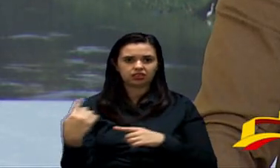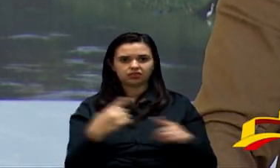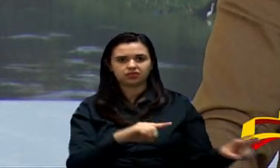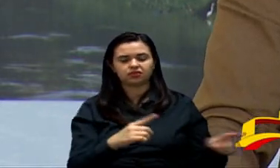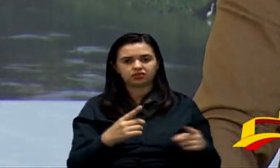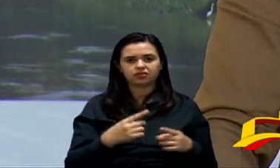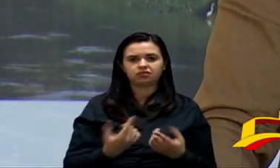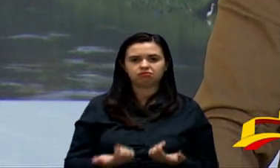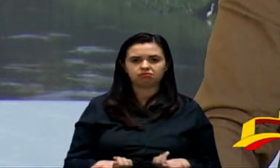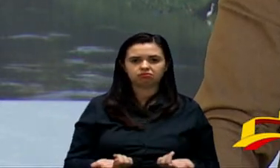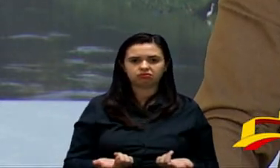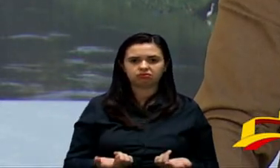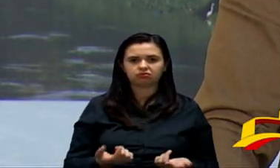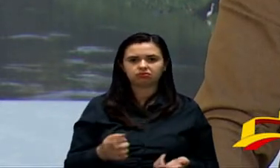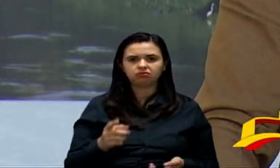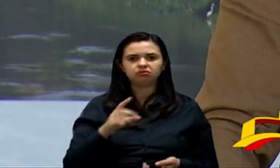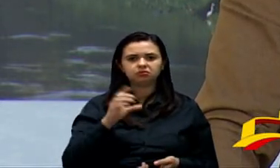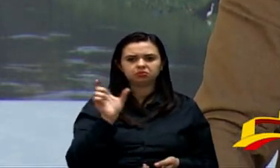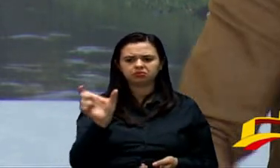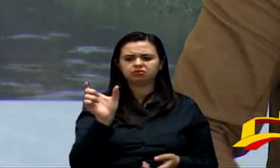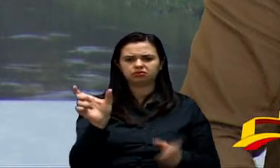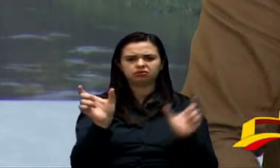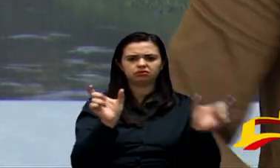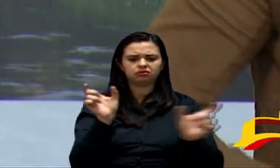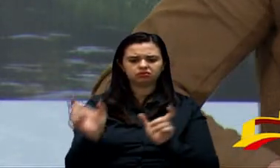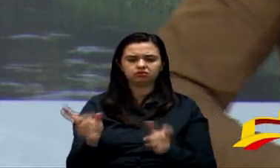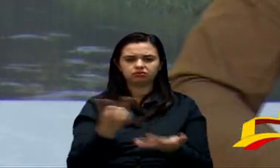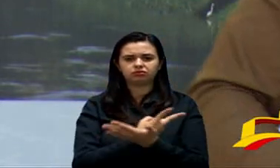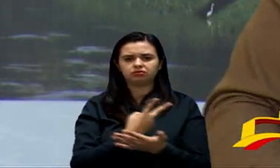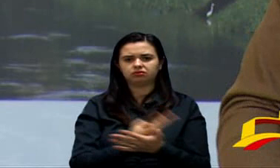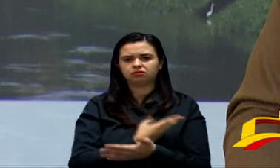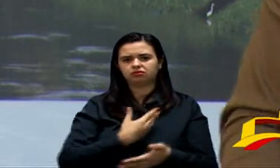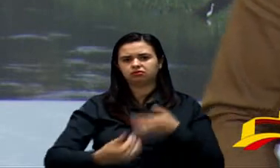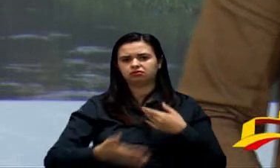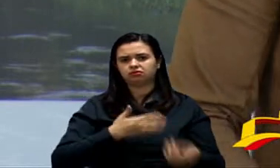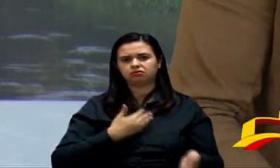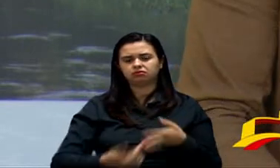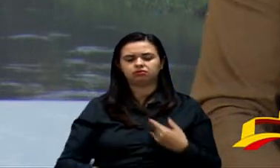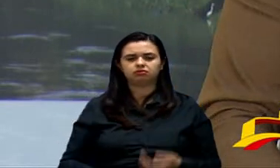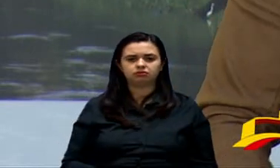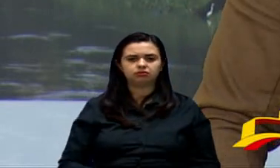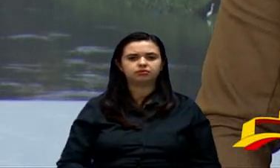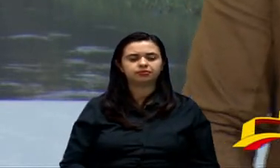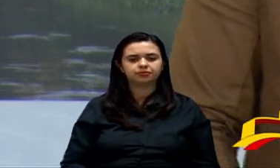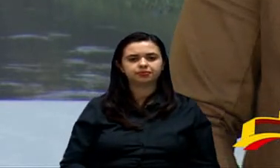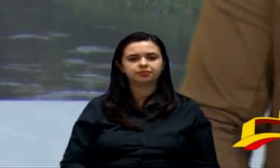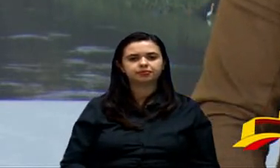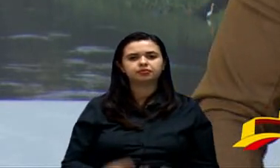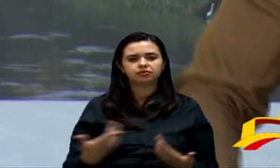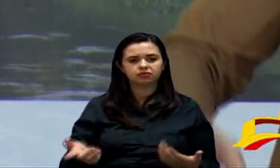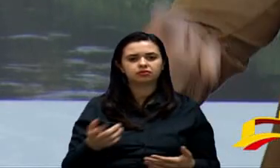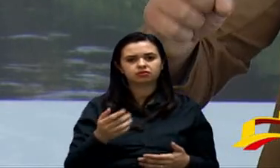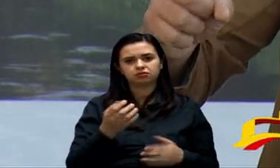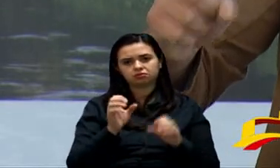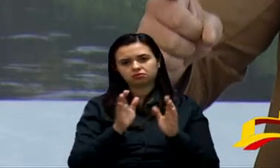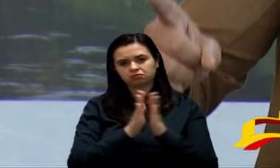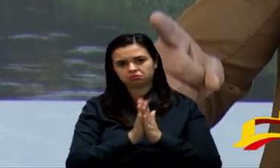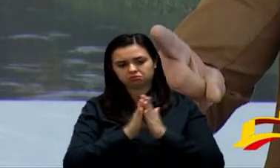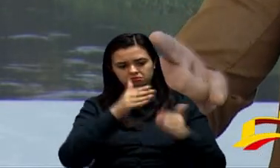outra errada. Eu falo palavra errada o quanto eu quiser. Agora é o seguinte, eu peço votação nessa moção, porque olha só,